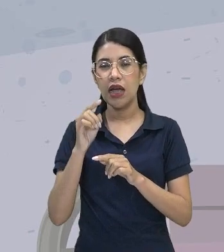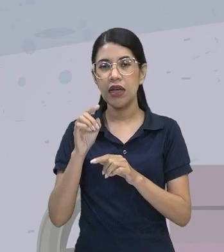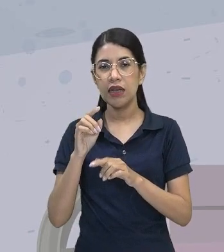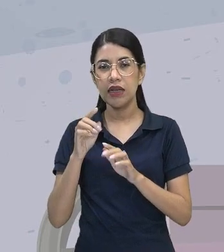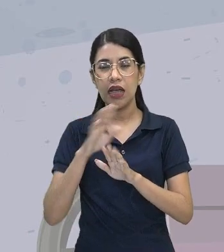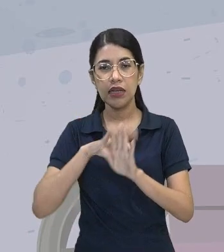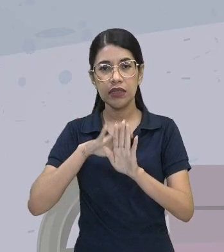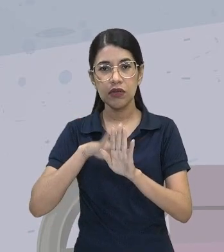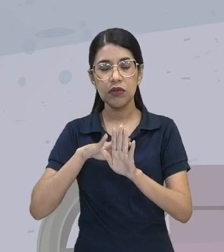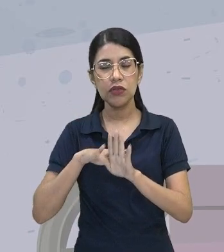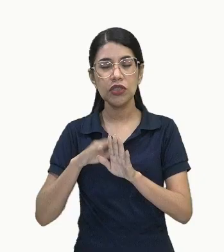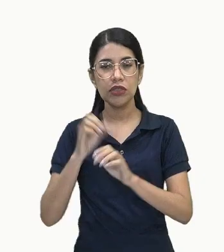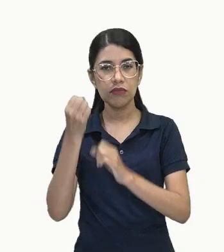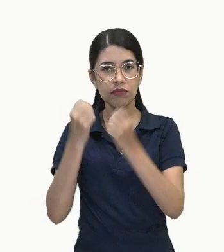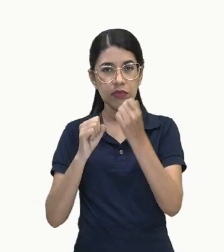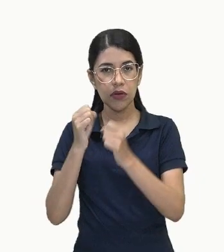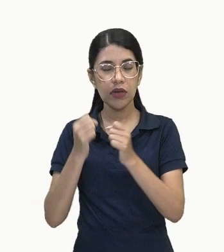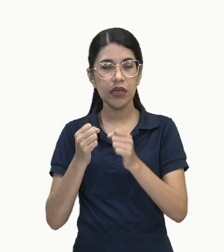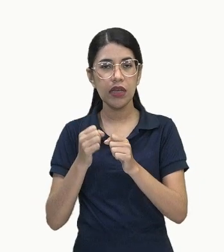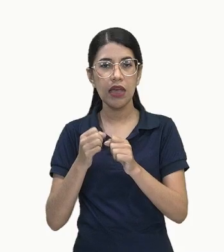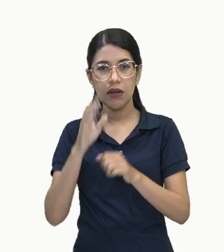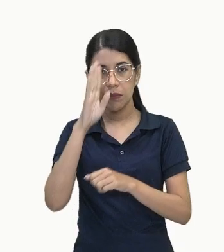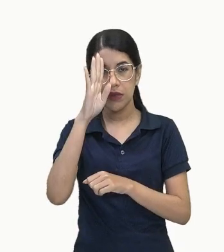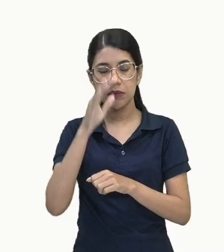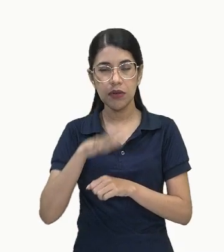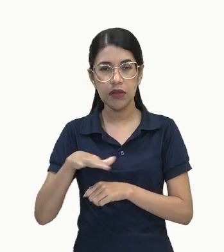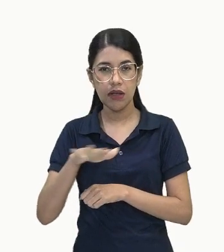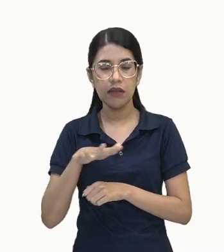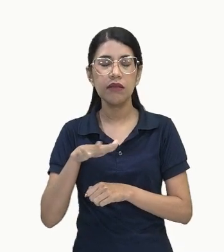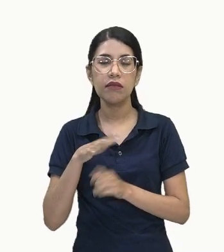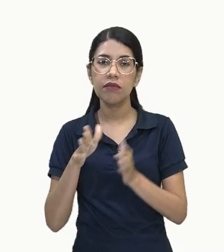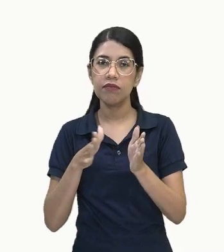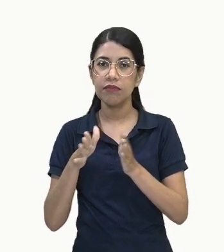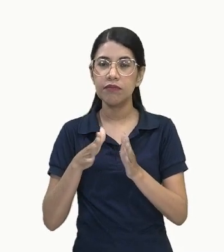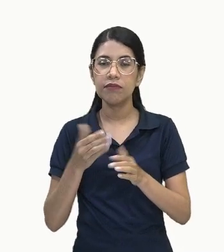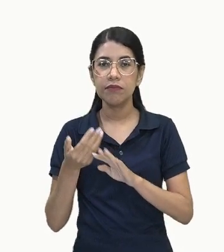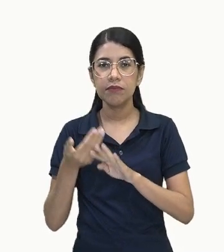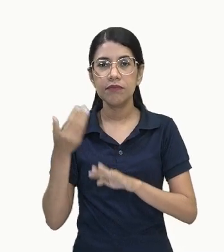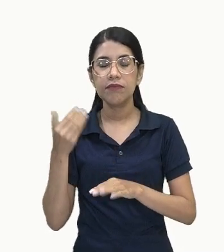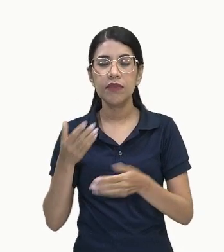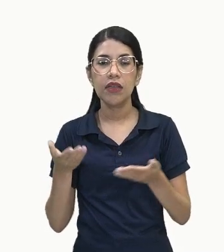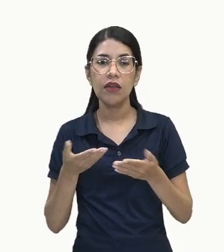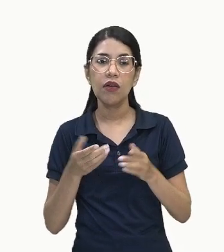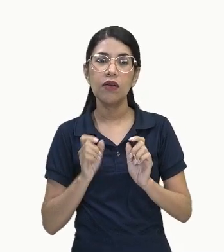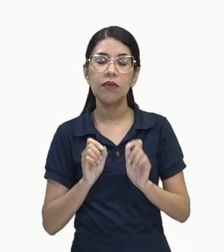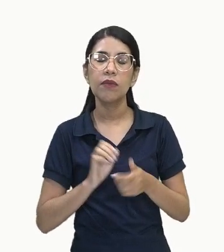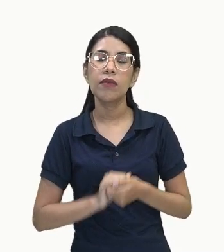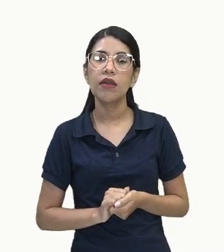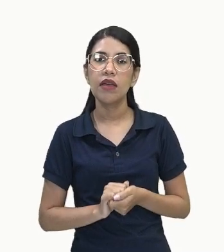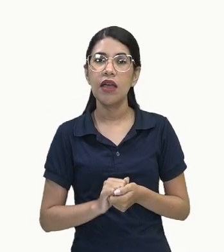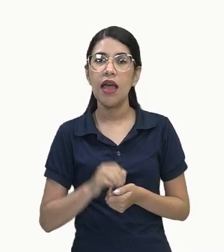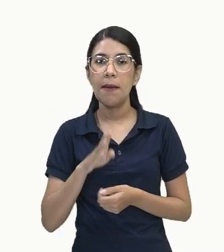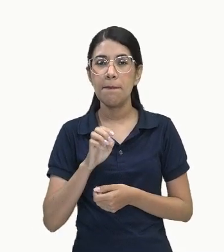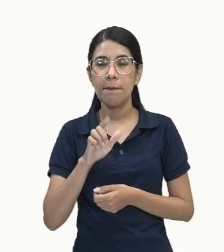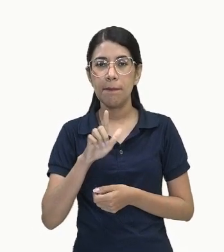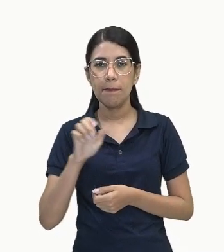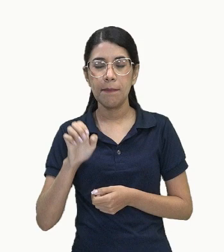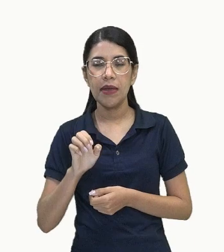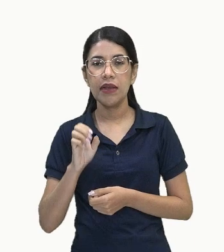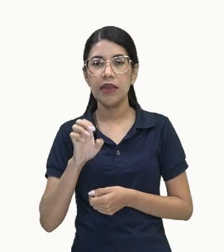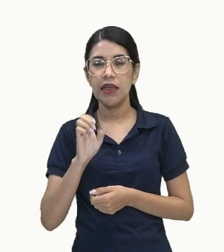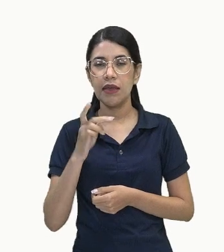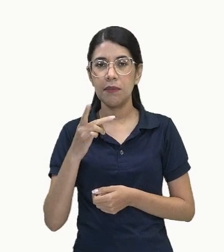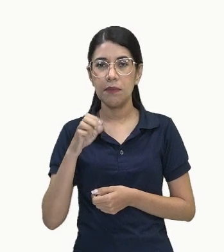época. Vamos com o texto, vamos então voltar com o texto. Falaremos sobre a Belle Époque, que foi o